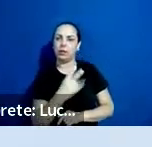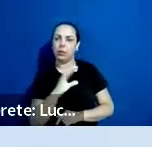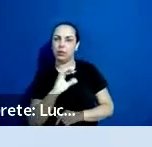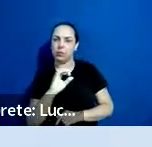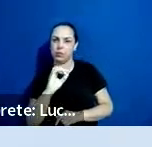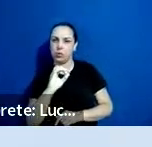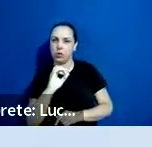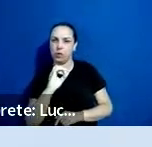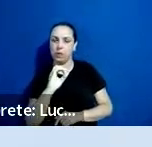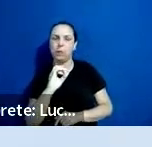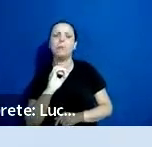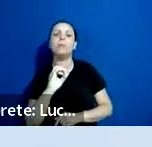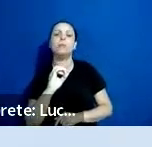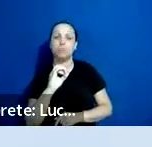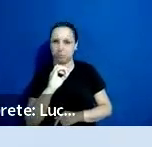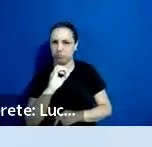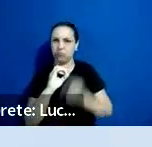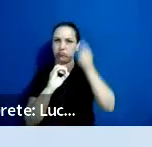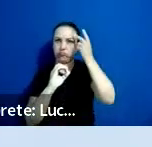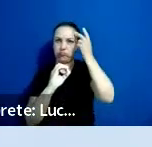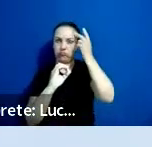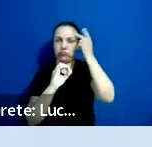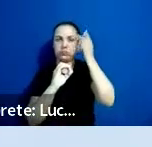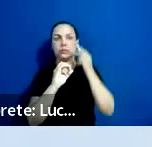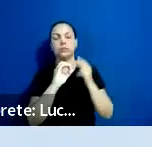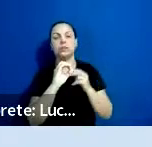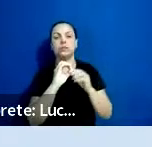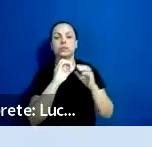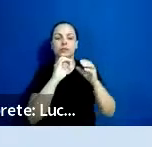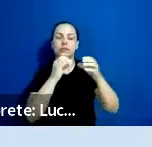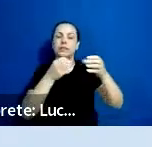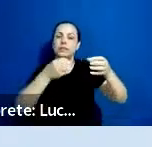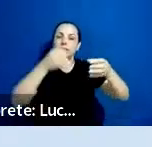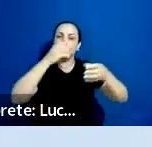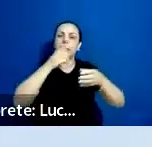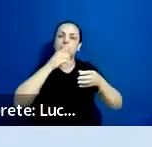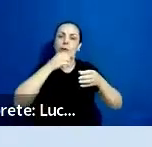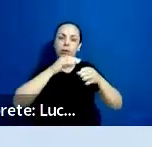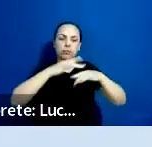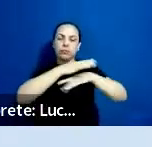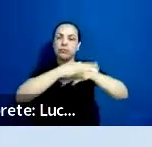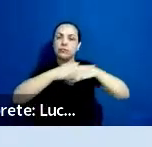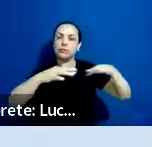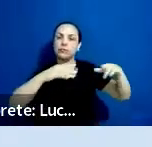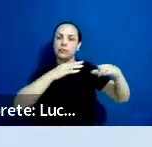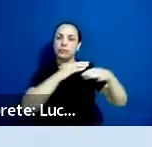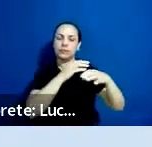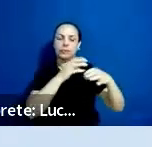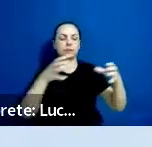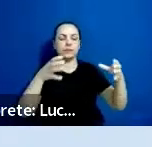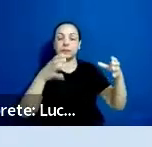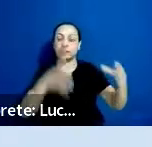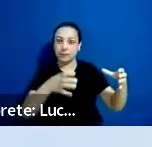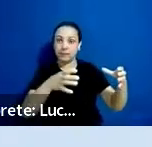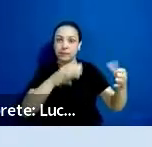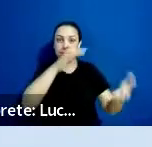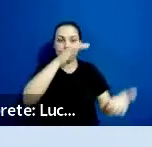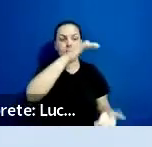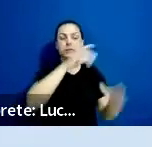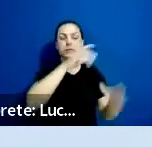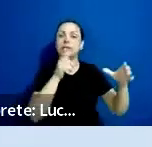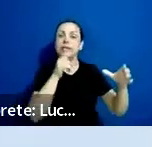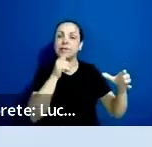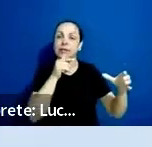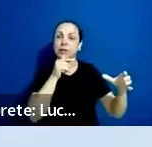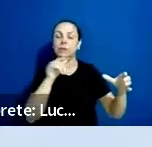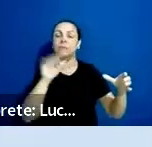na água, que é a nossa tecnologia, o silosimol, o que acontece é a hidrólise. A fórmula da água, vocês devem